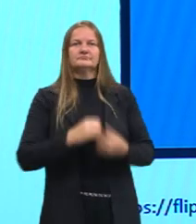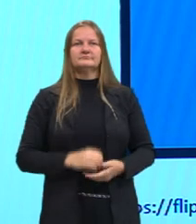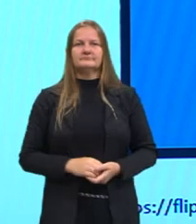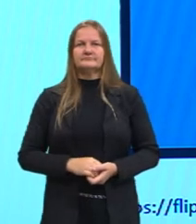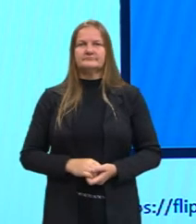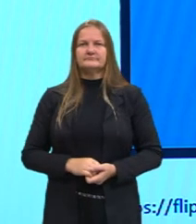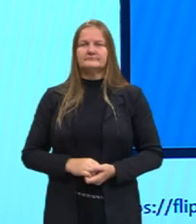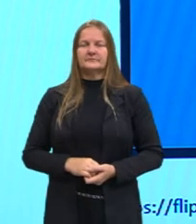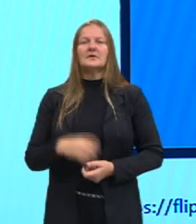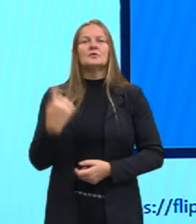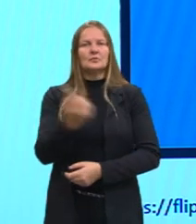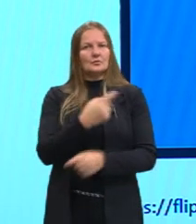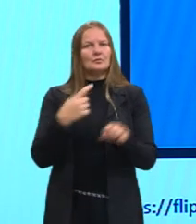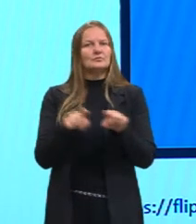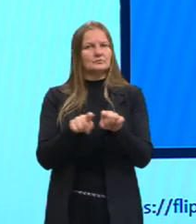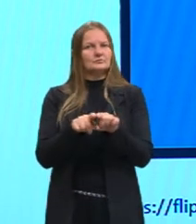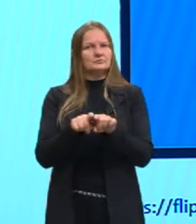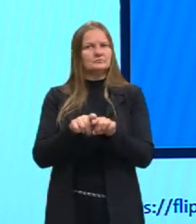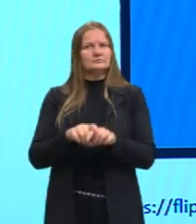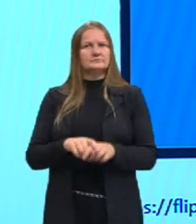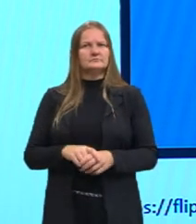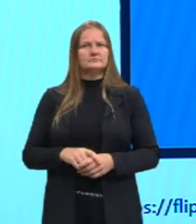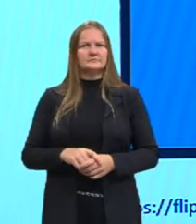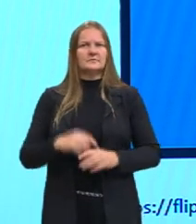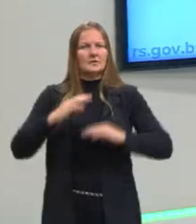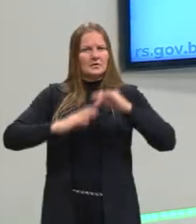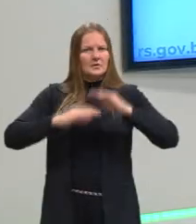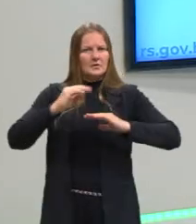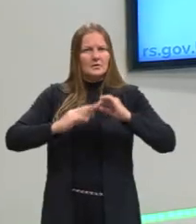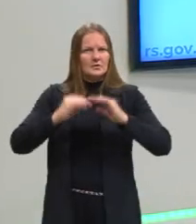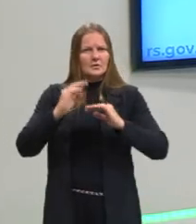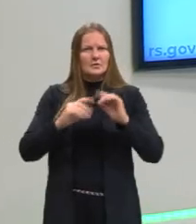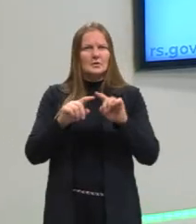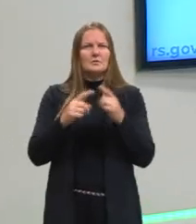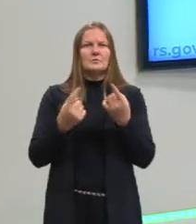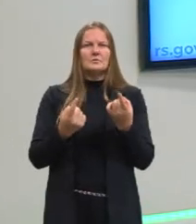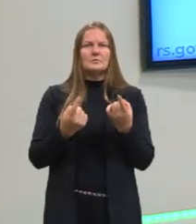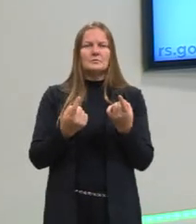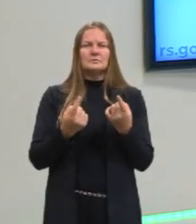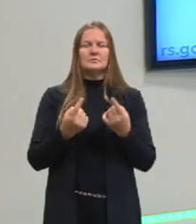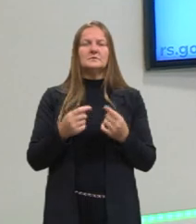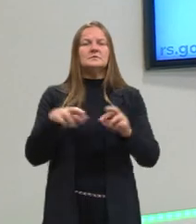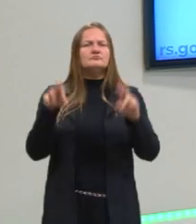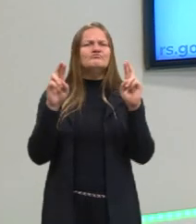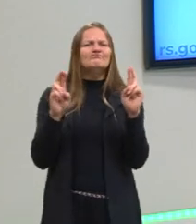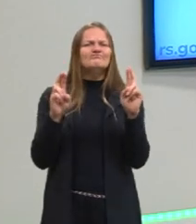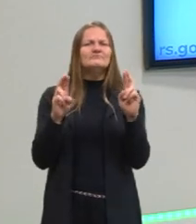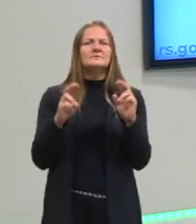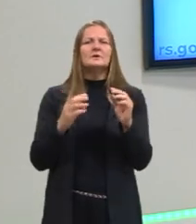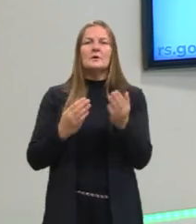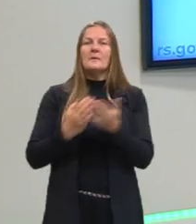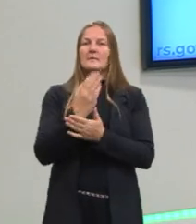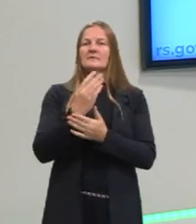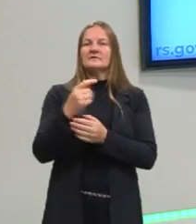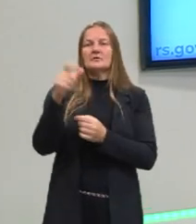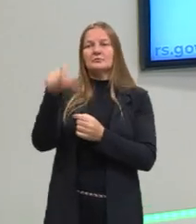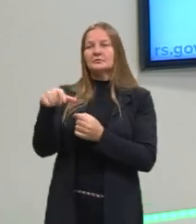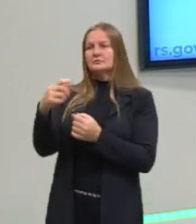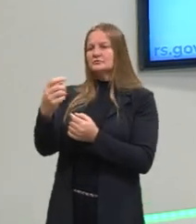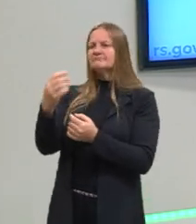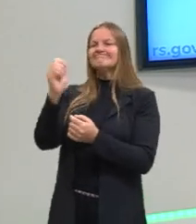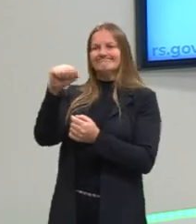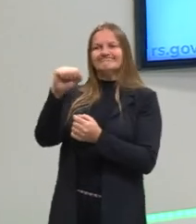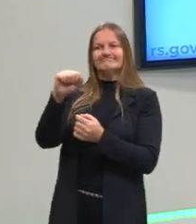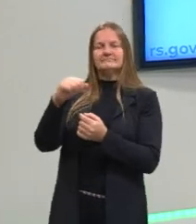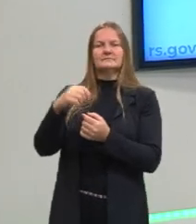é nós também Agimos a Nossas ações é elas esperam uma provação da